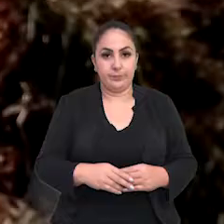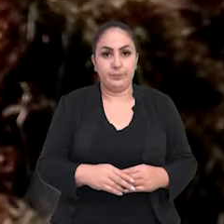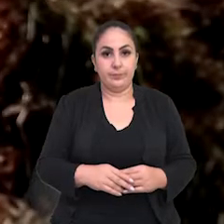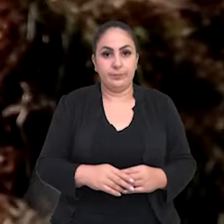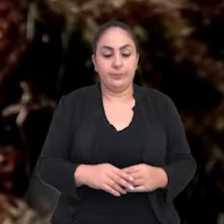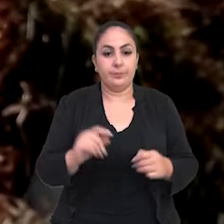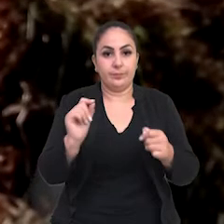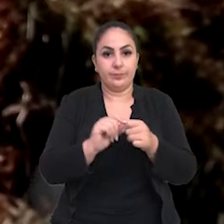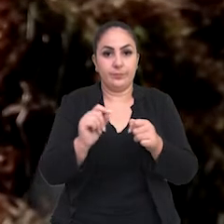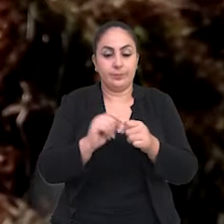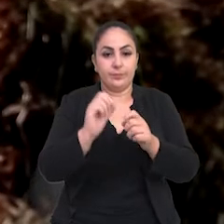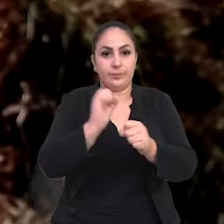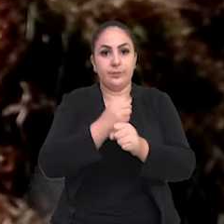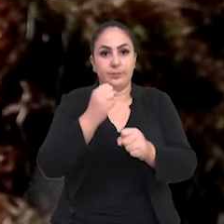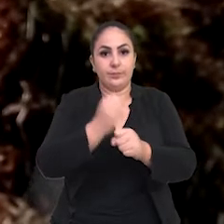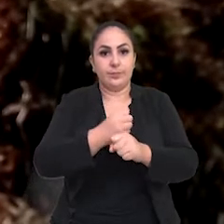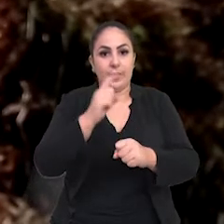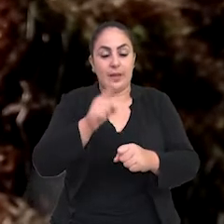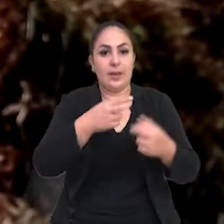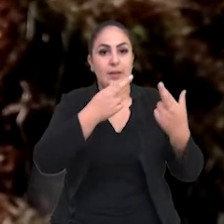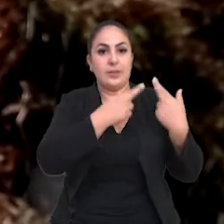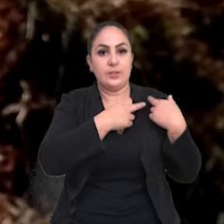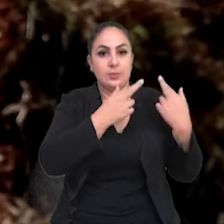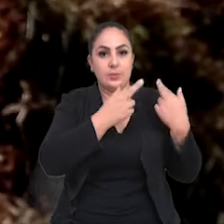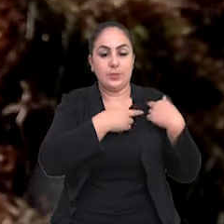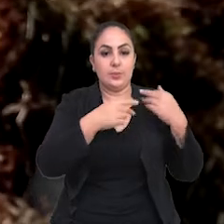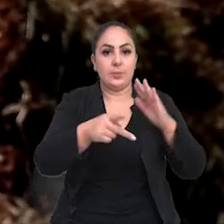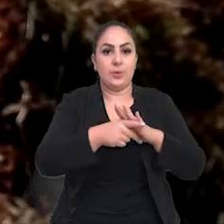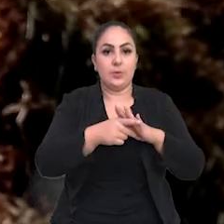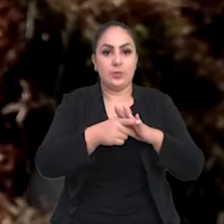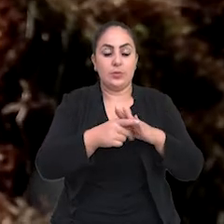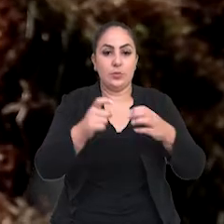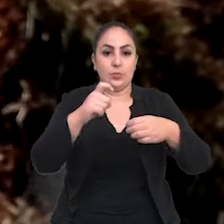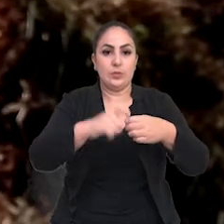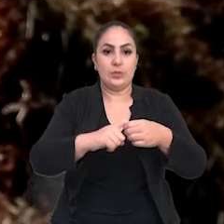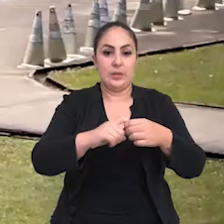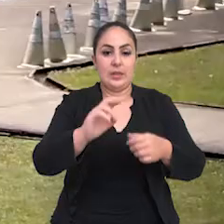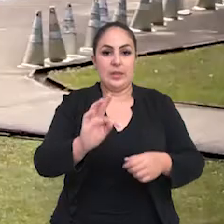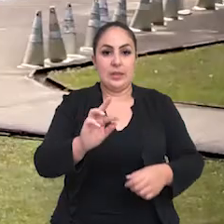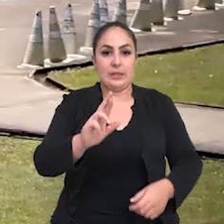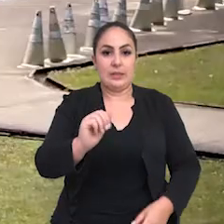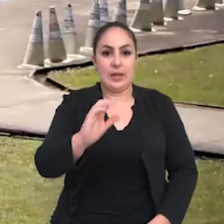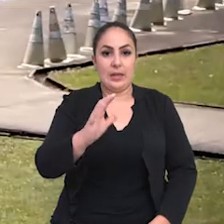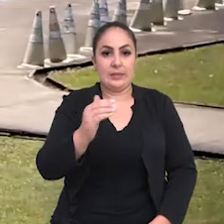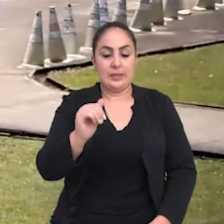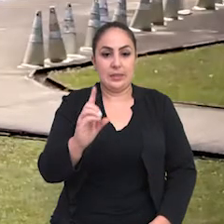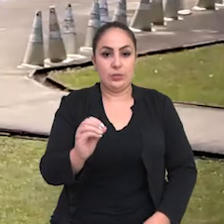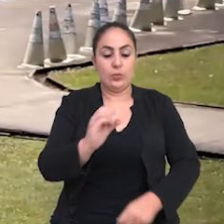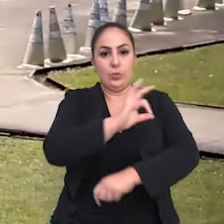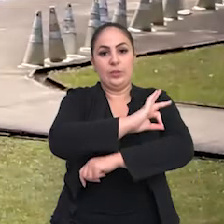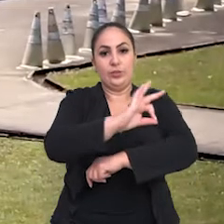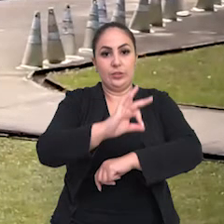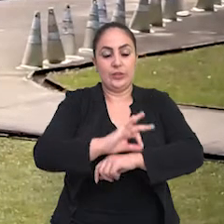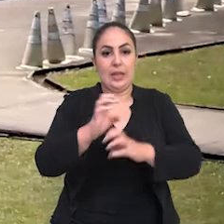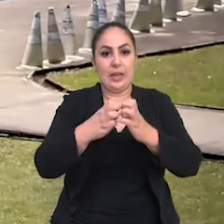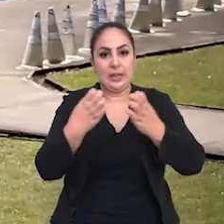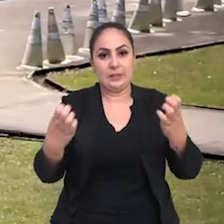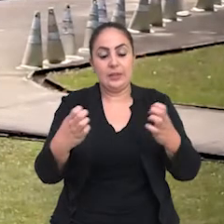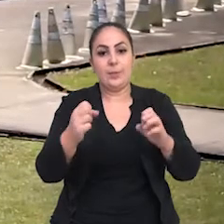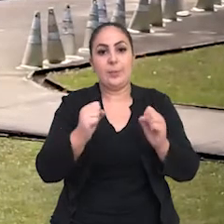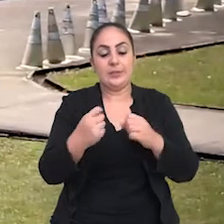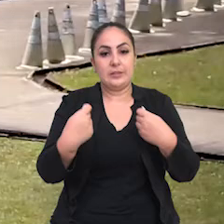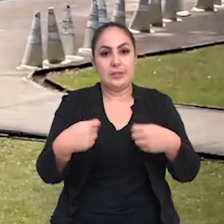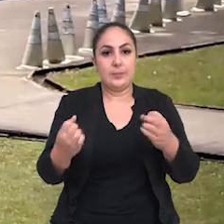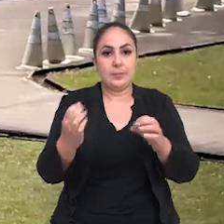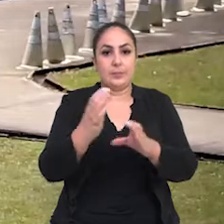Estado. A execução da obra é de responsabilidade do consórcio traçado Engie Elétrica e deve